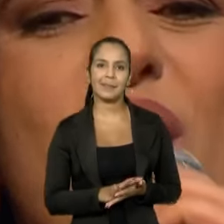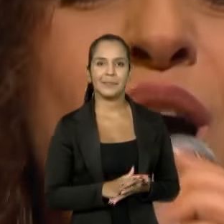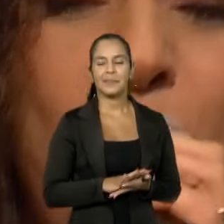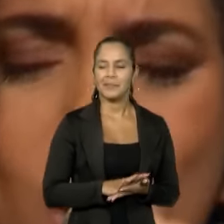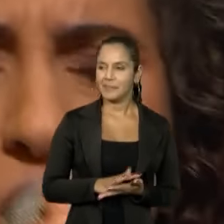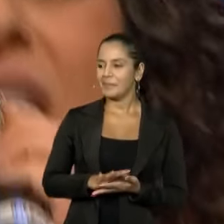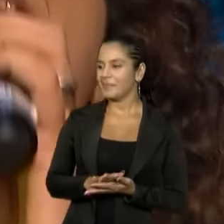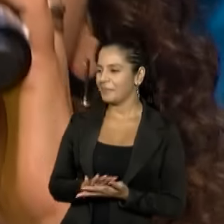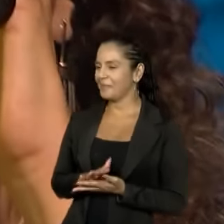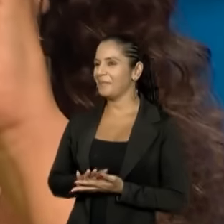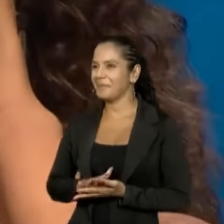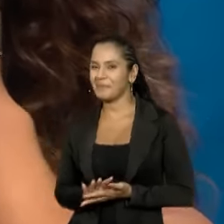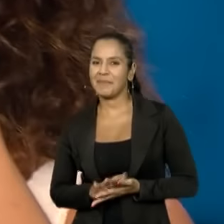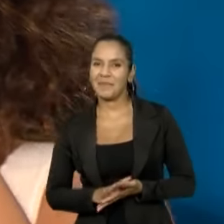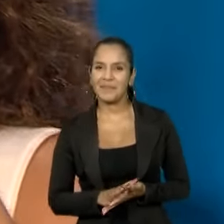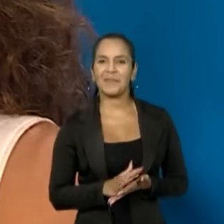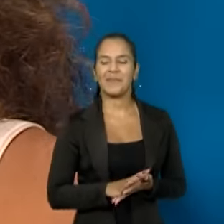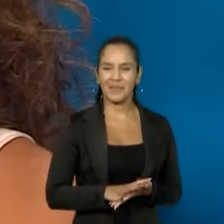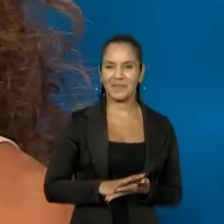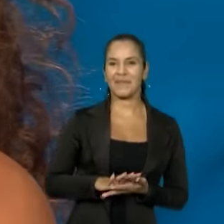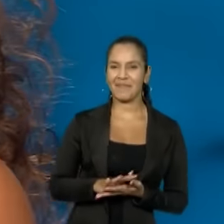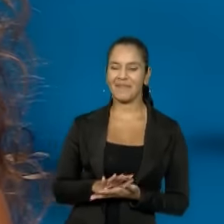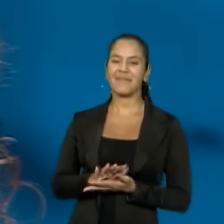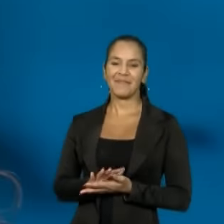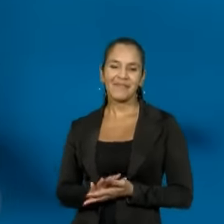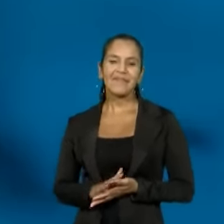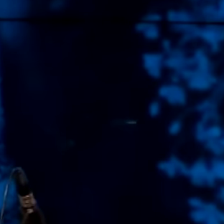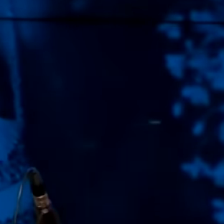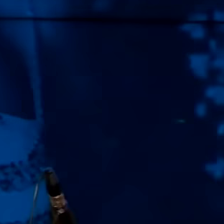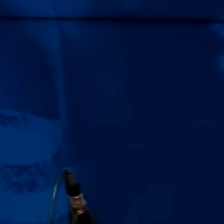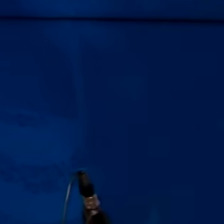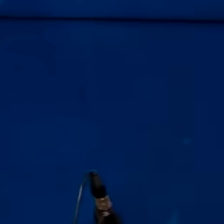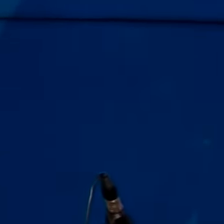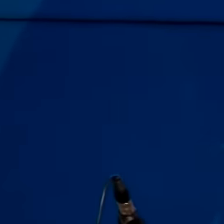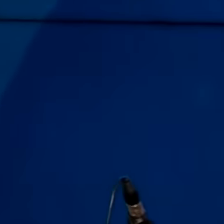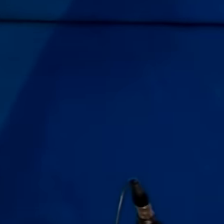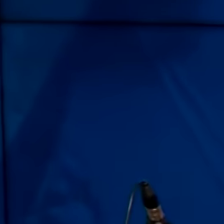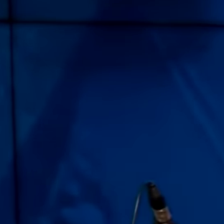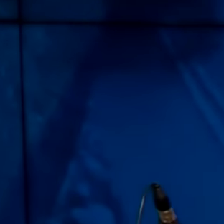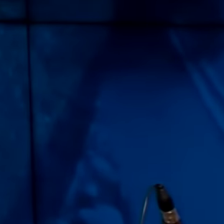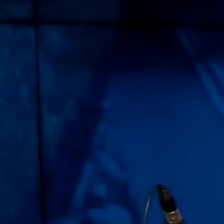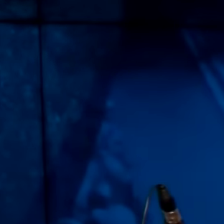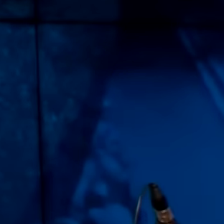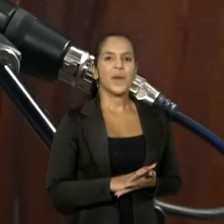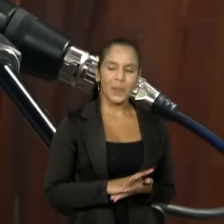Oh.